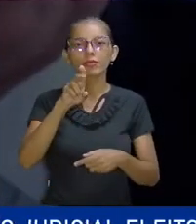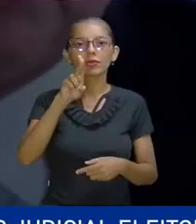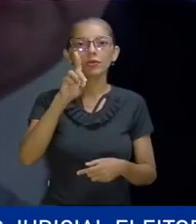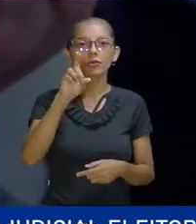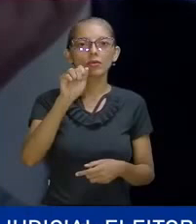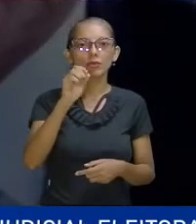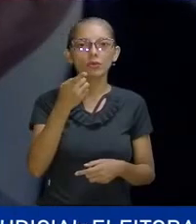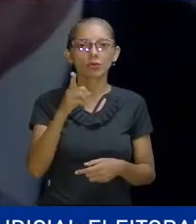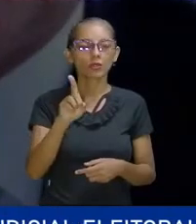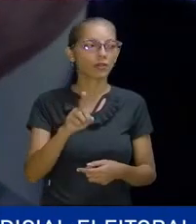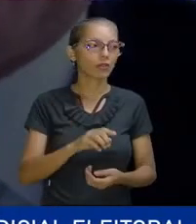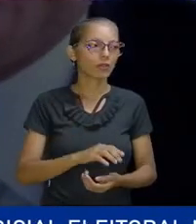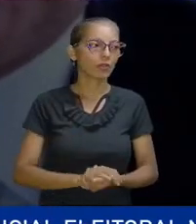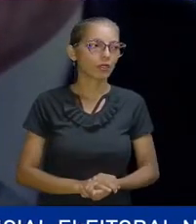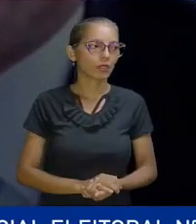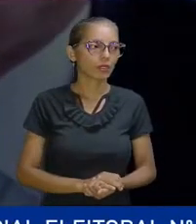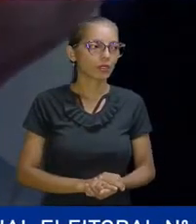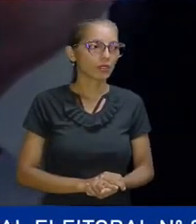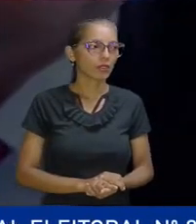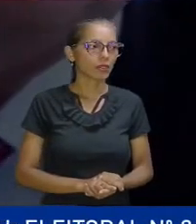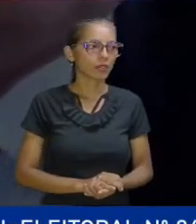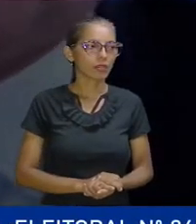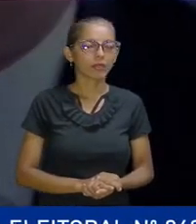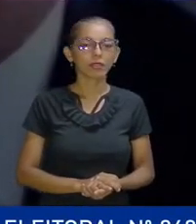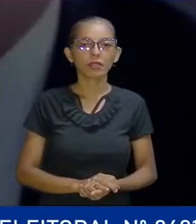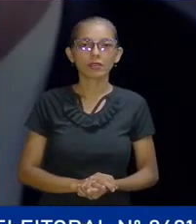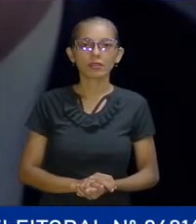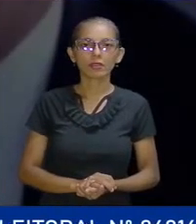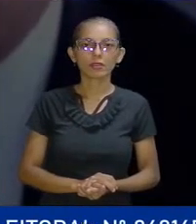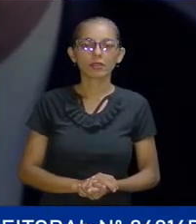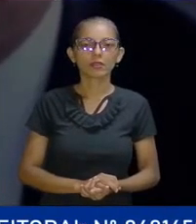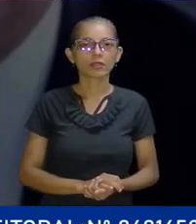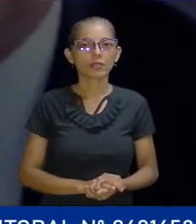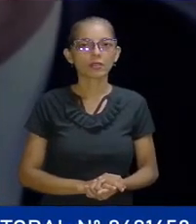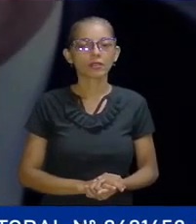diversas manobras para